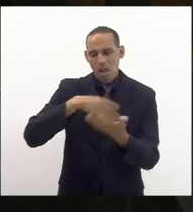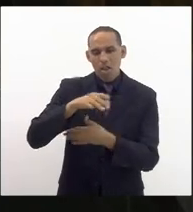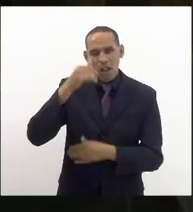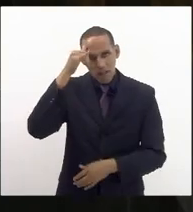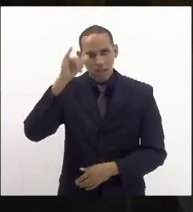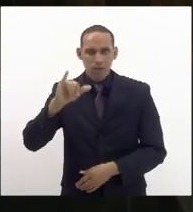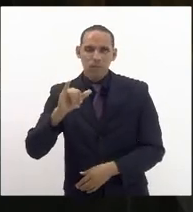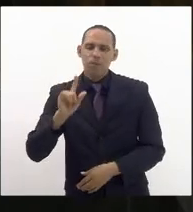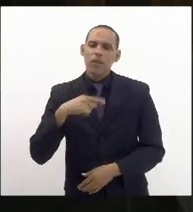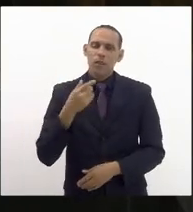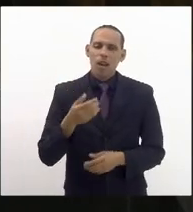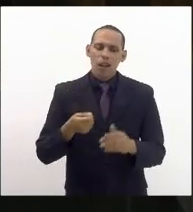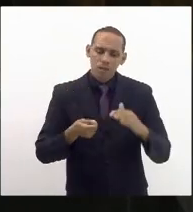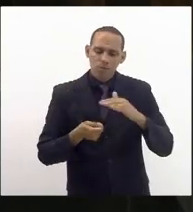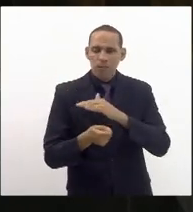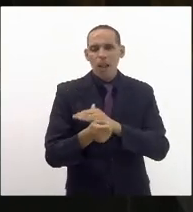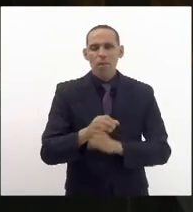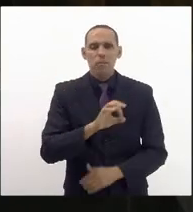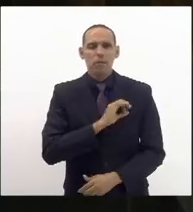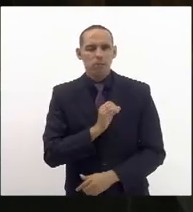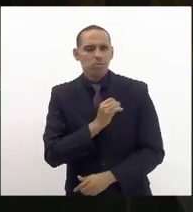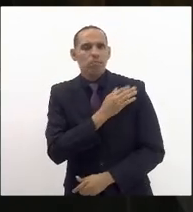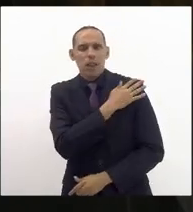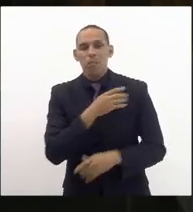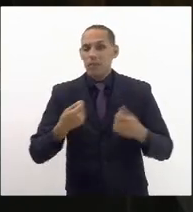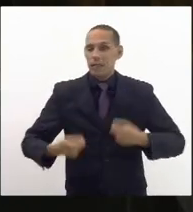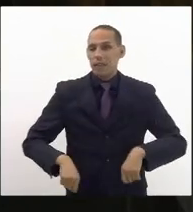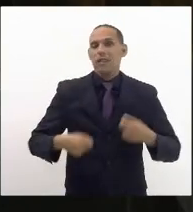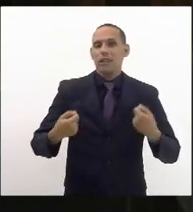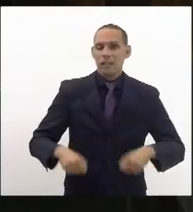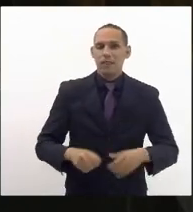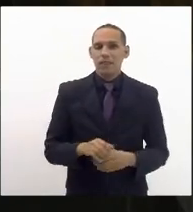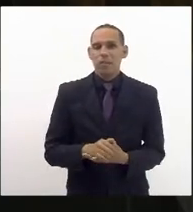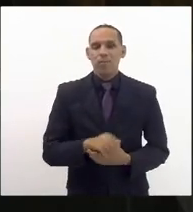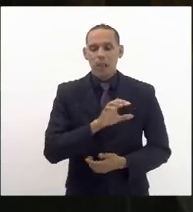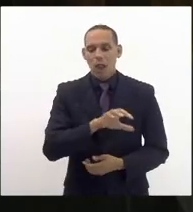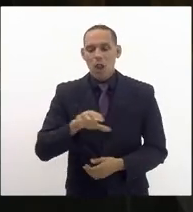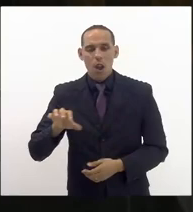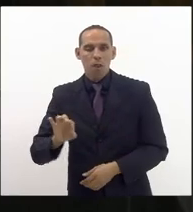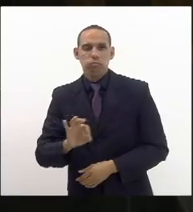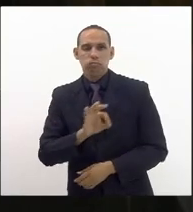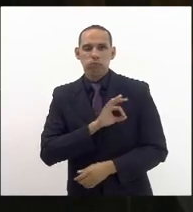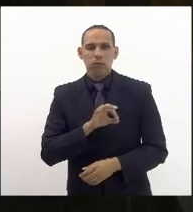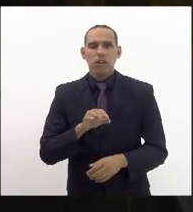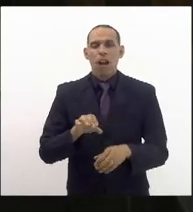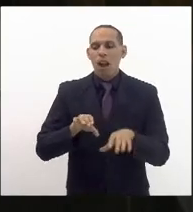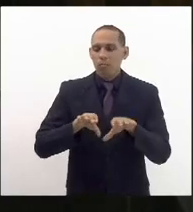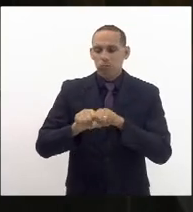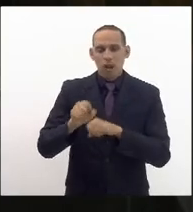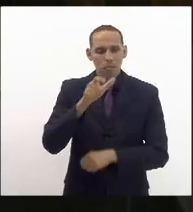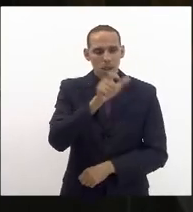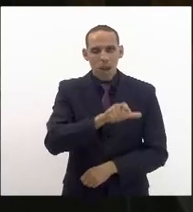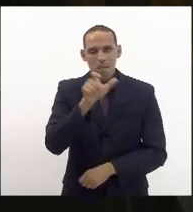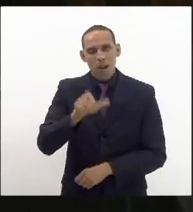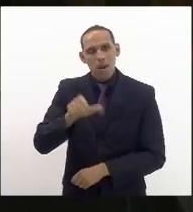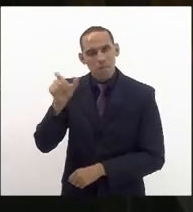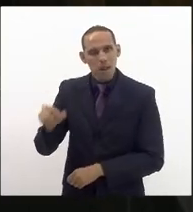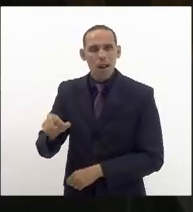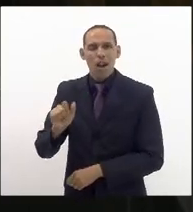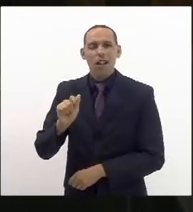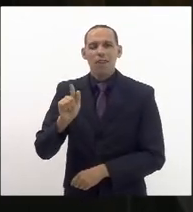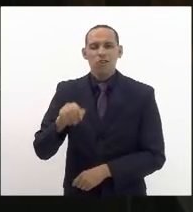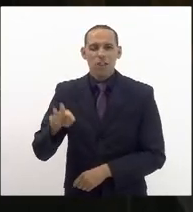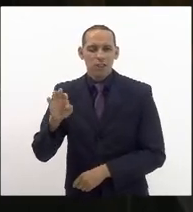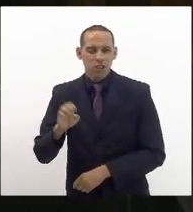Polícia Militar, nos órgãos de polícia, na formação dos agentes de segurança